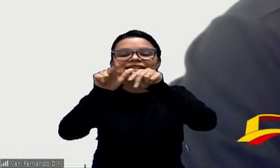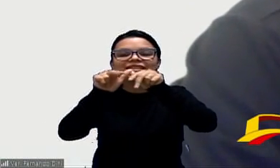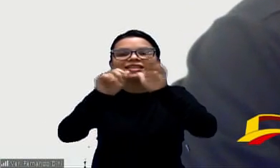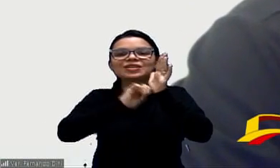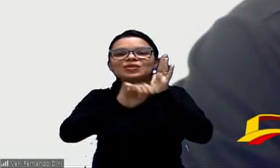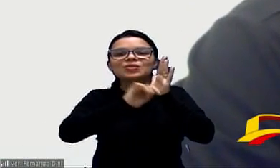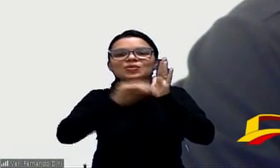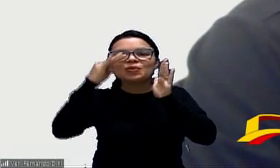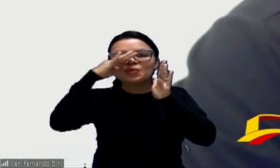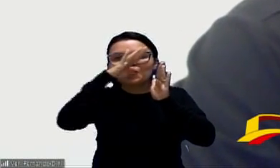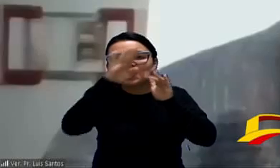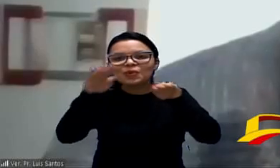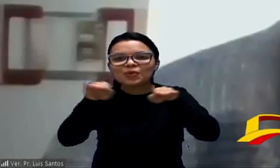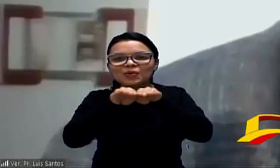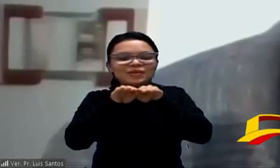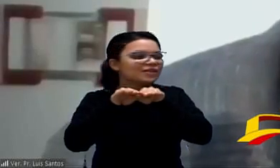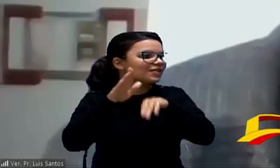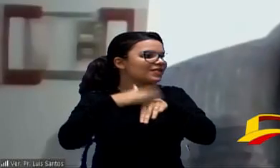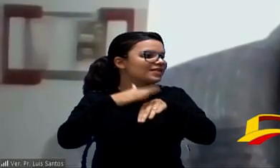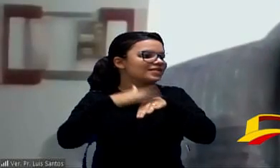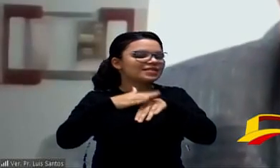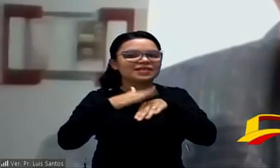amanhã.